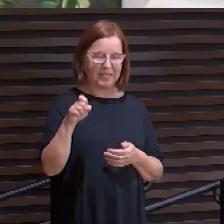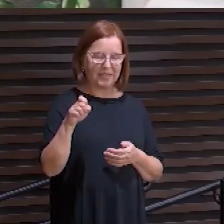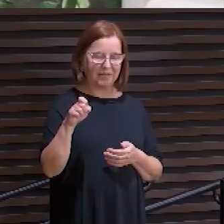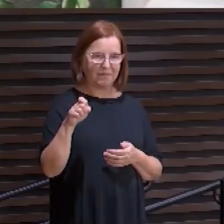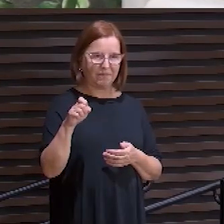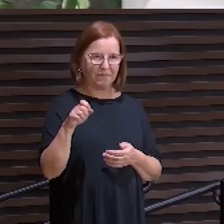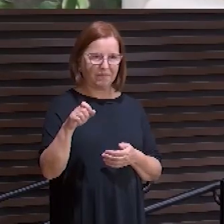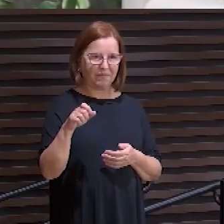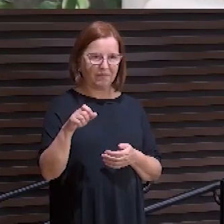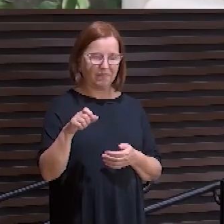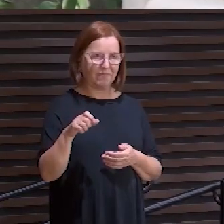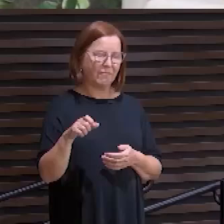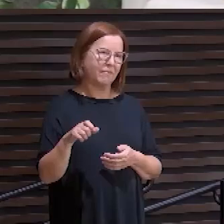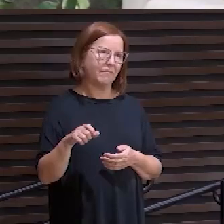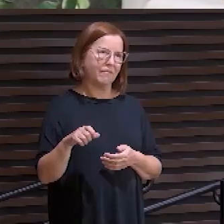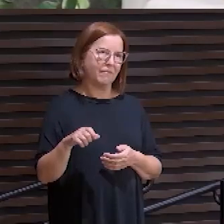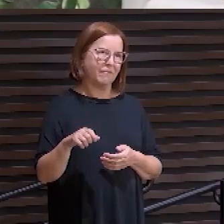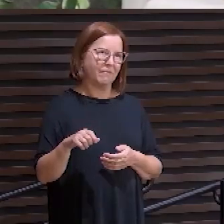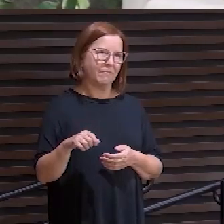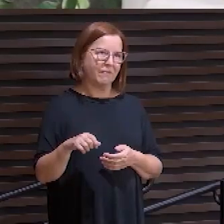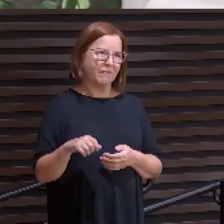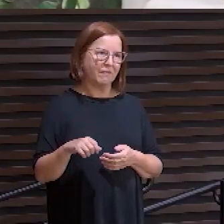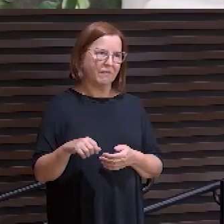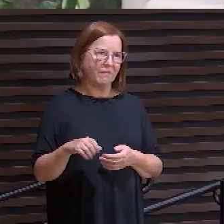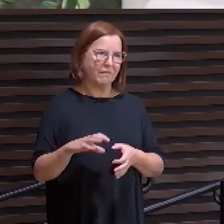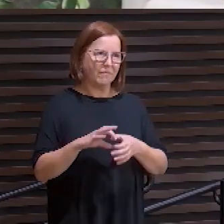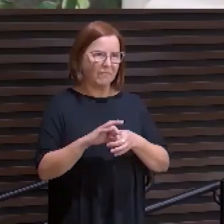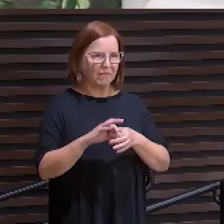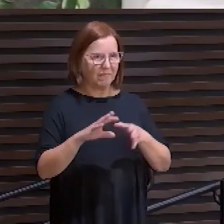deixou até aquele tempo